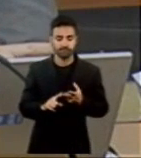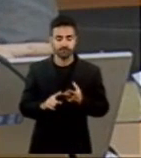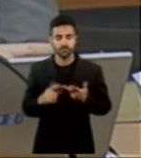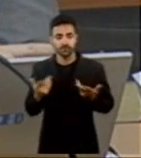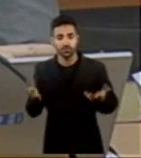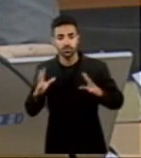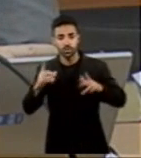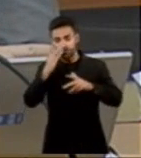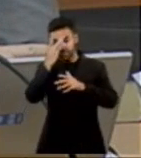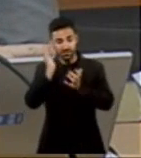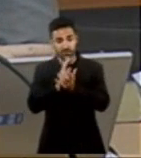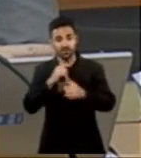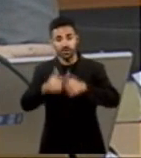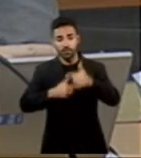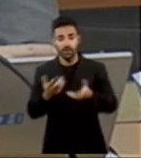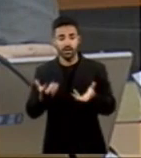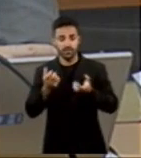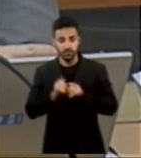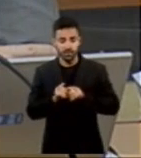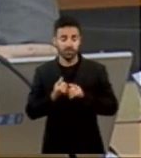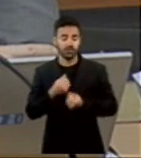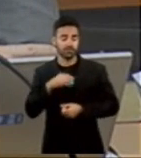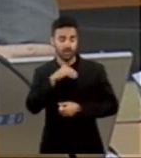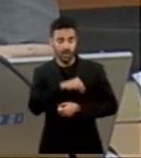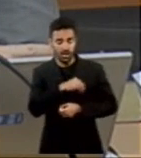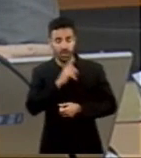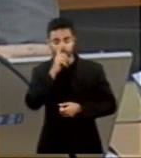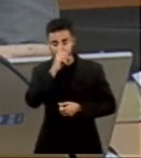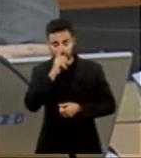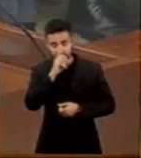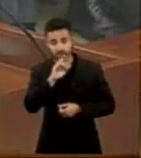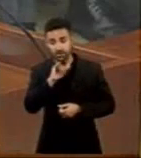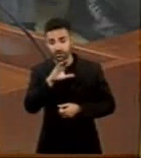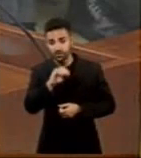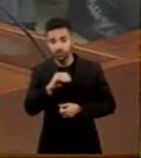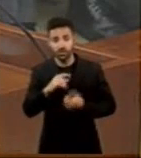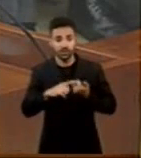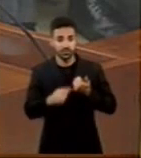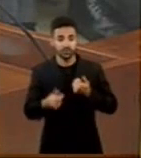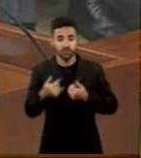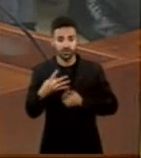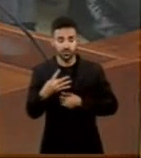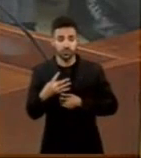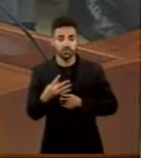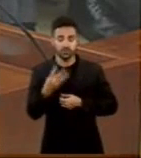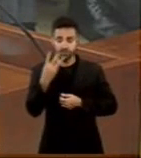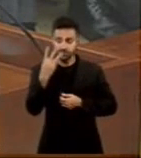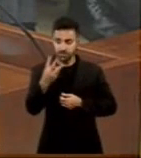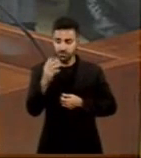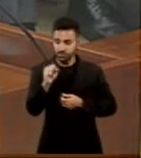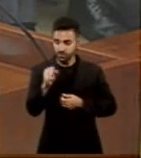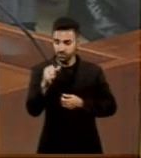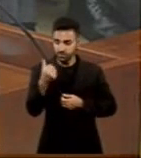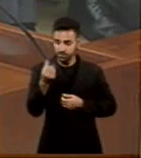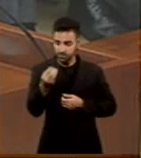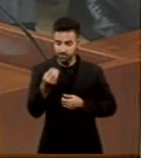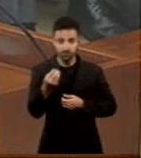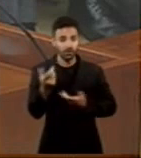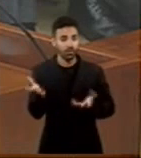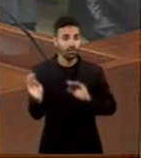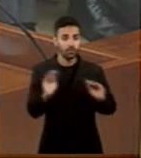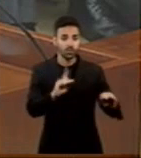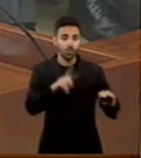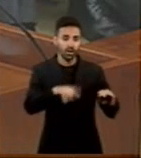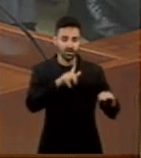todos aqueles trabalhadores que recebiam adicional de risco, com base no artigo 14 da 4.860, passaram para o órgão gestor